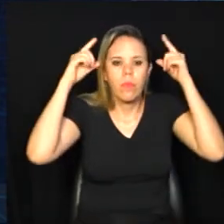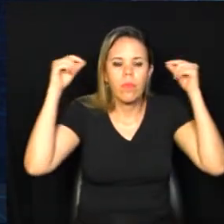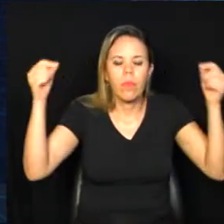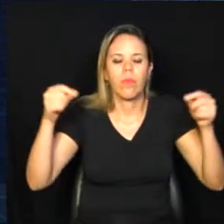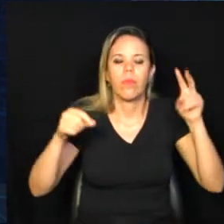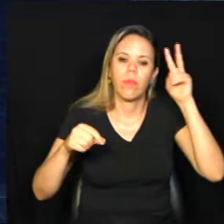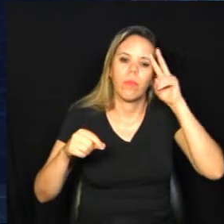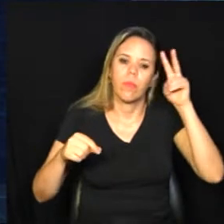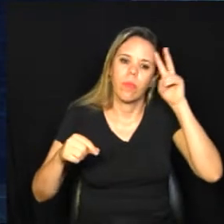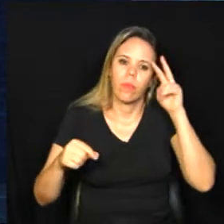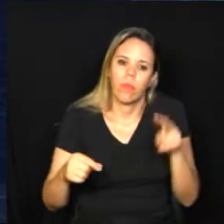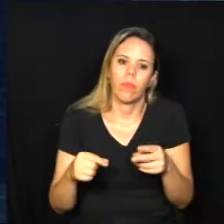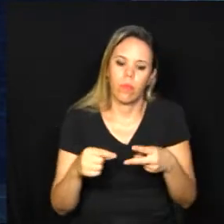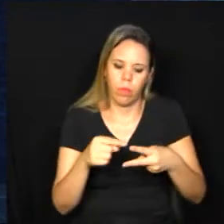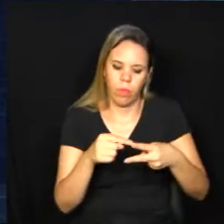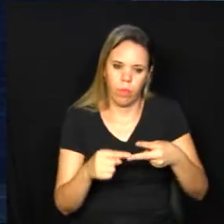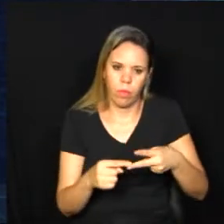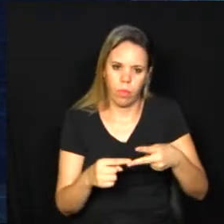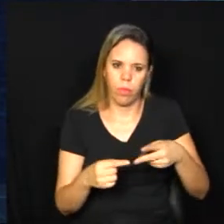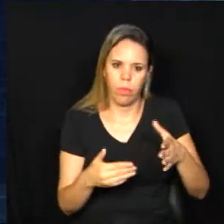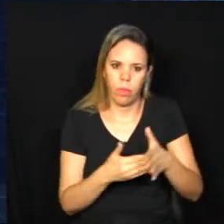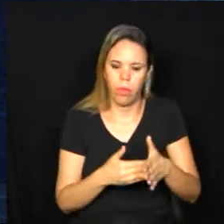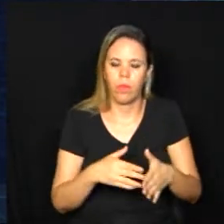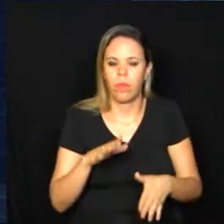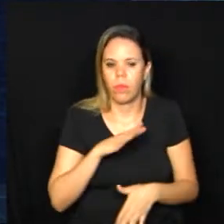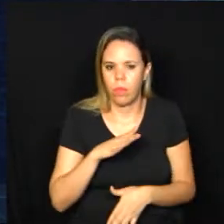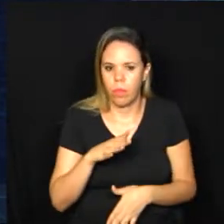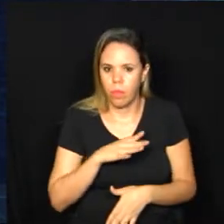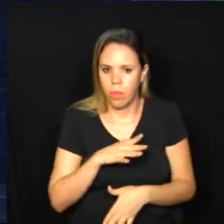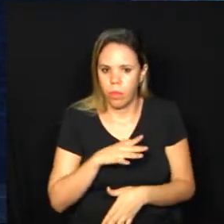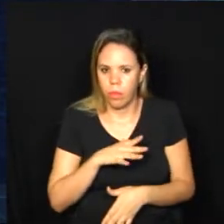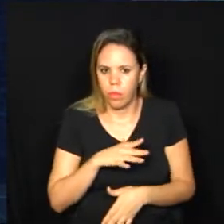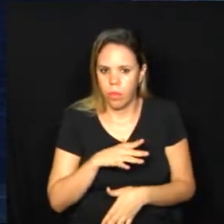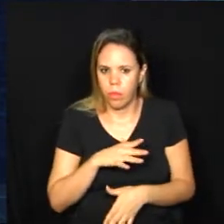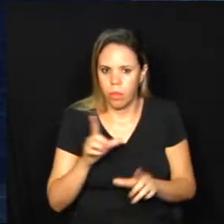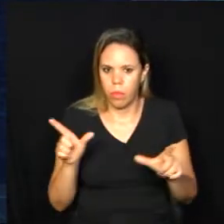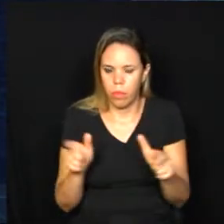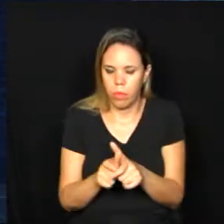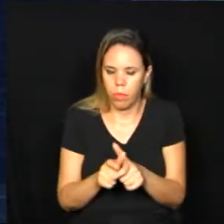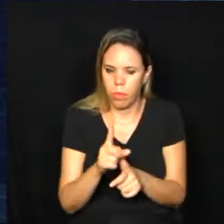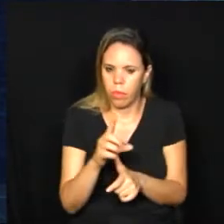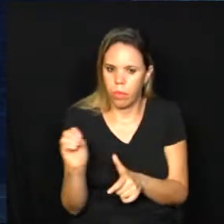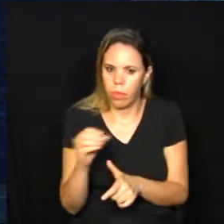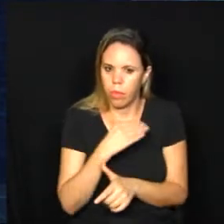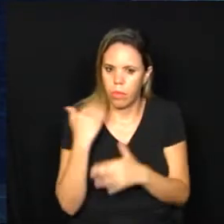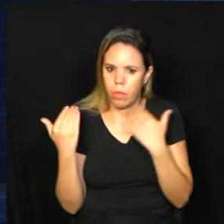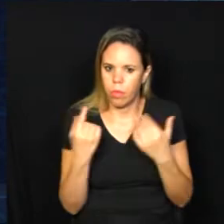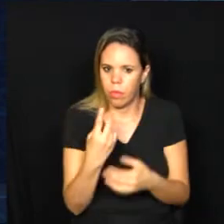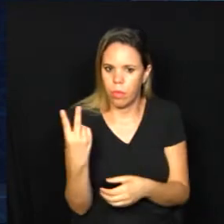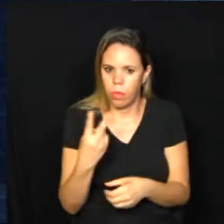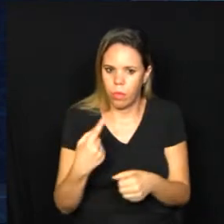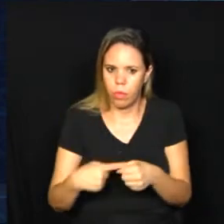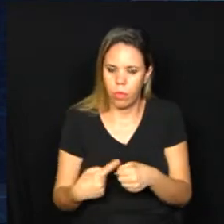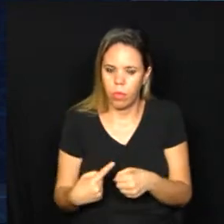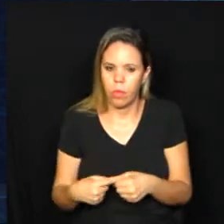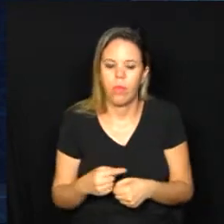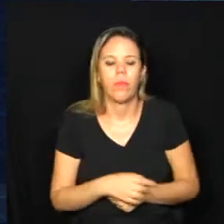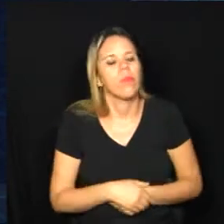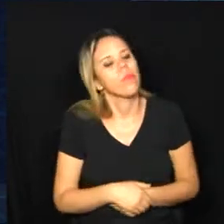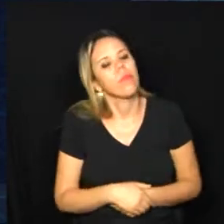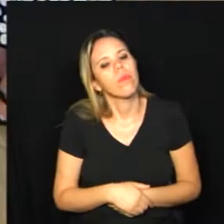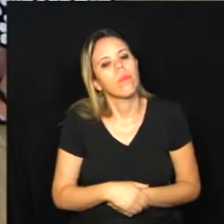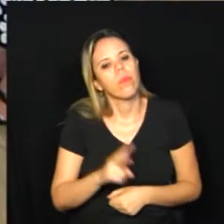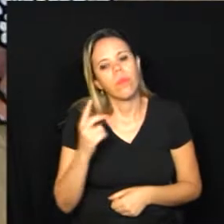que Morungaba e Olambra, assim como no número de casos, nós temos menos de 10 óbitos nesses dois municípios. Ô, Mina Abreu,